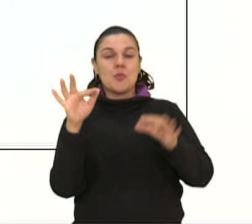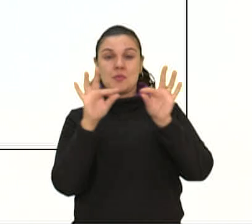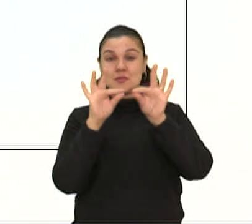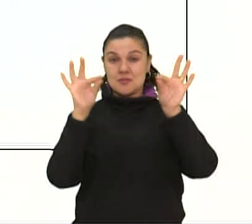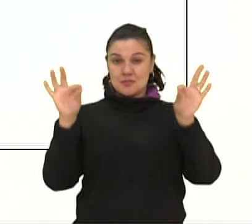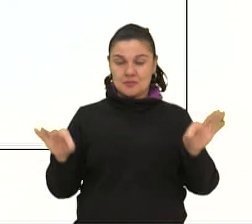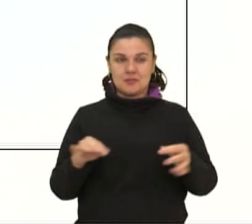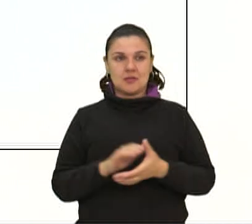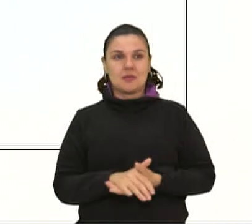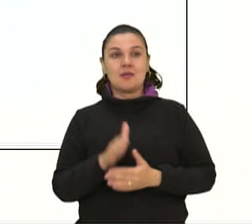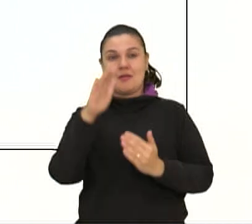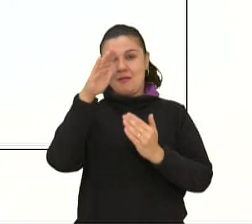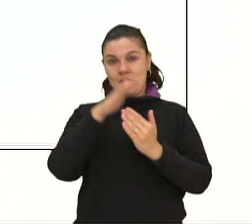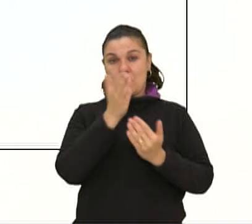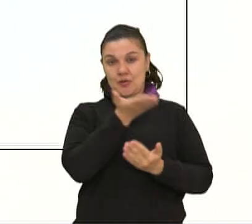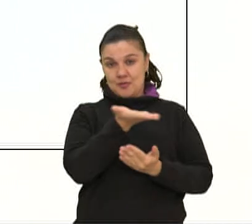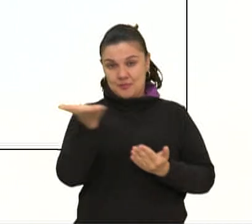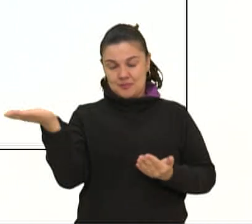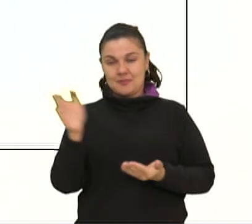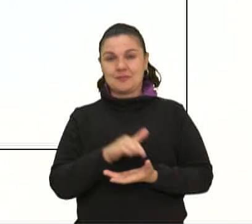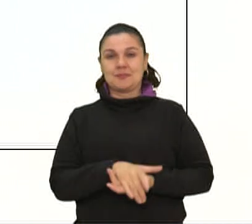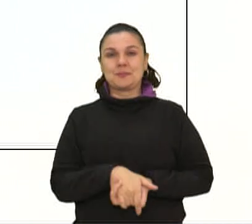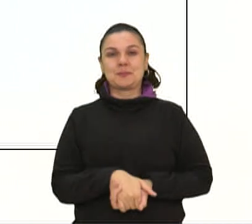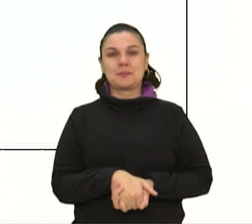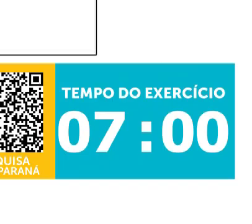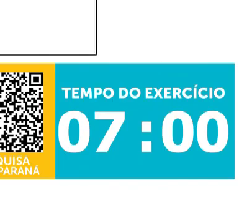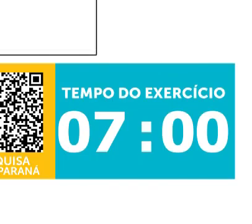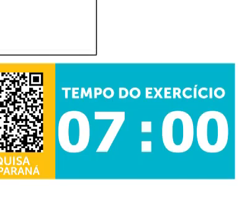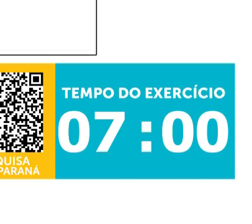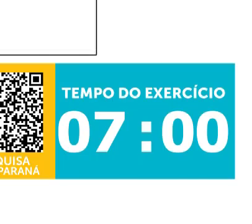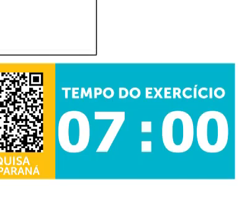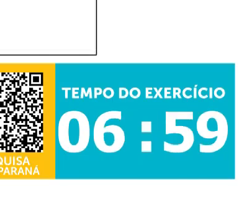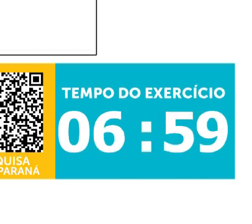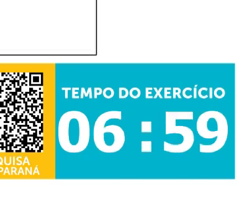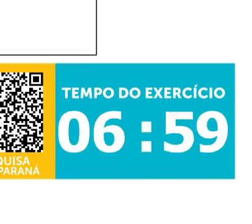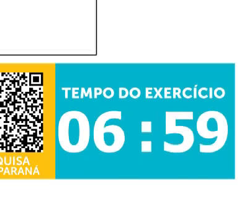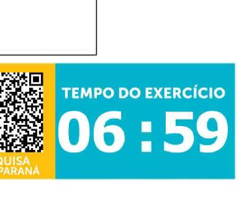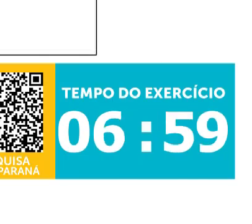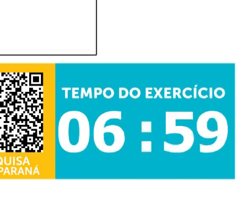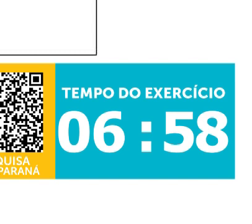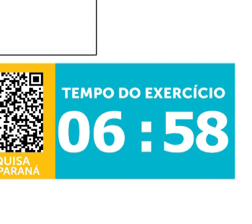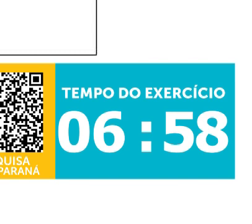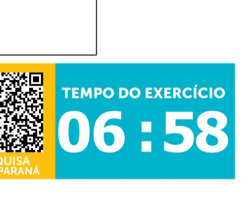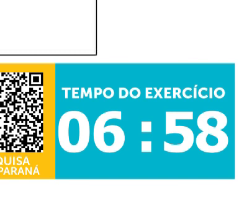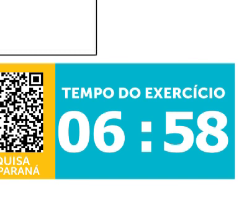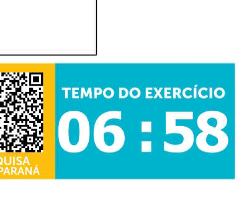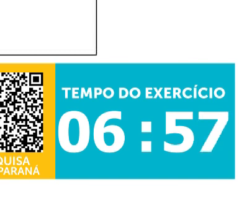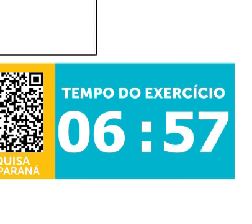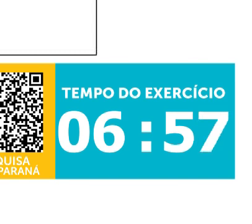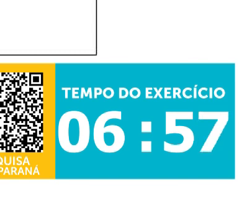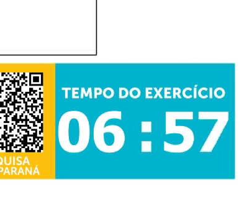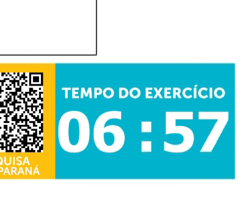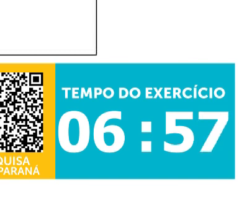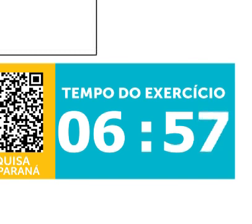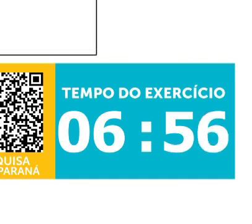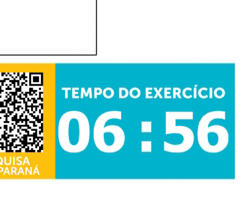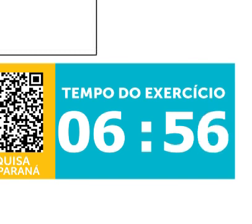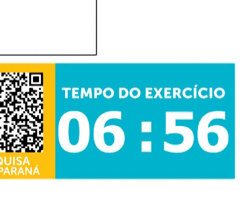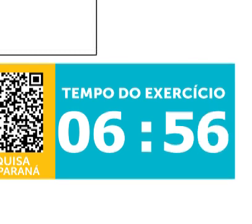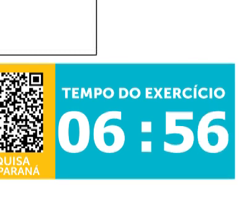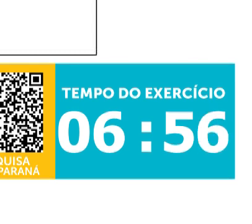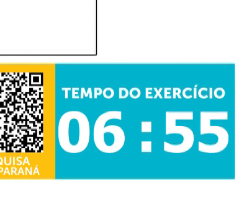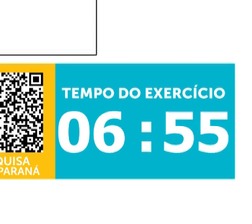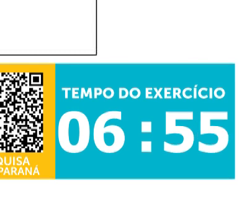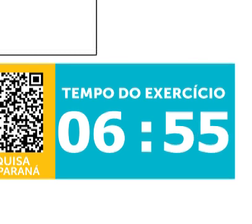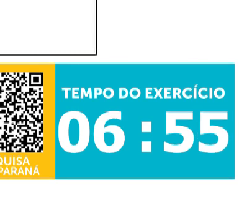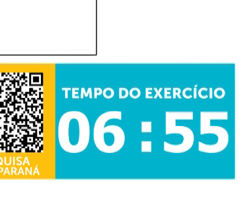mesmo. E vamos agora a esse exercício. Vamos dar uns minutinhos para que você dê conta de